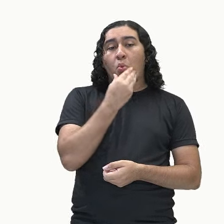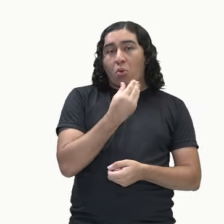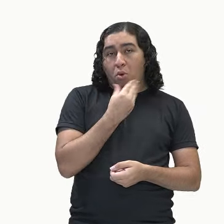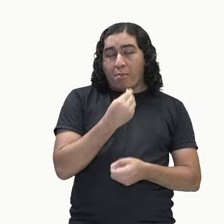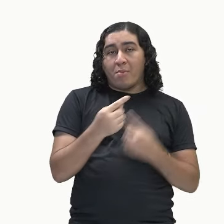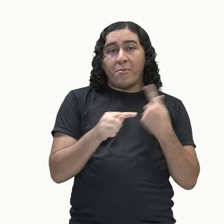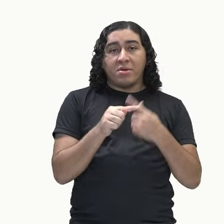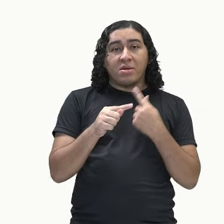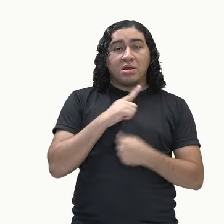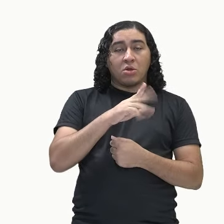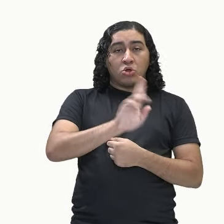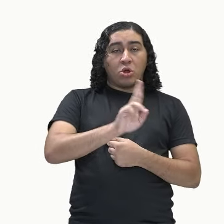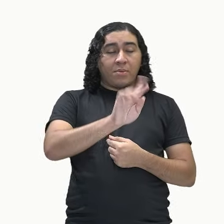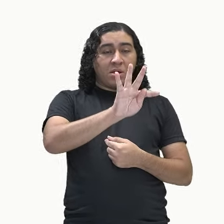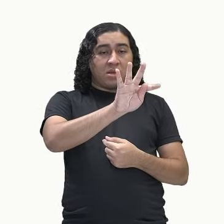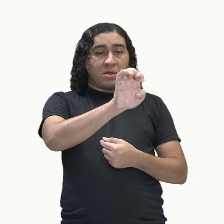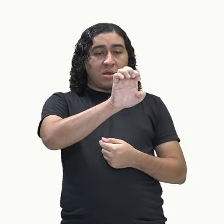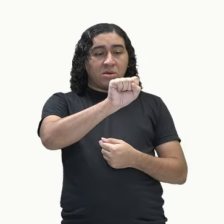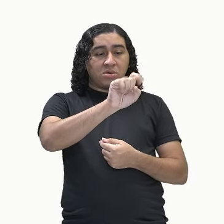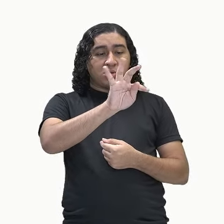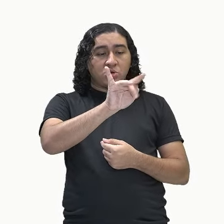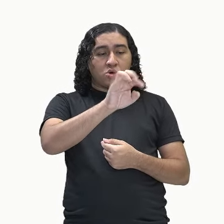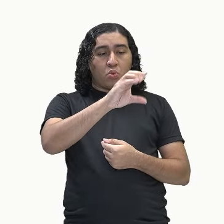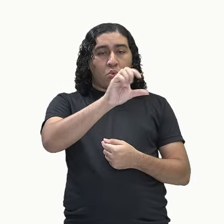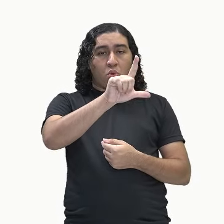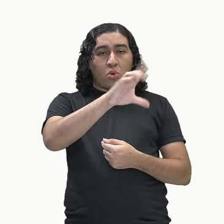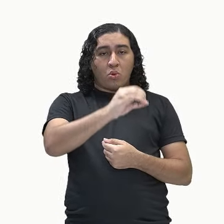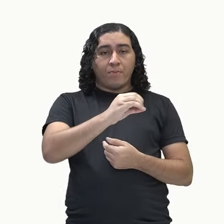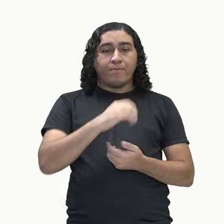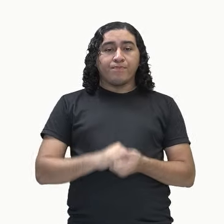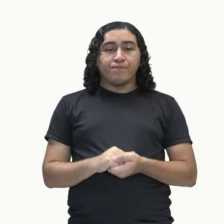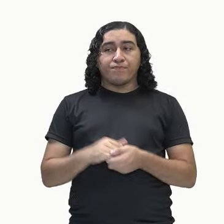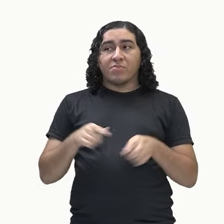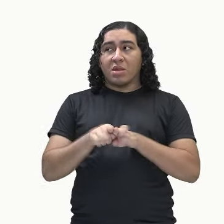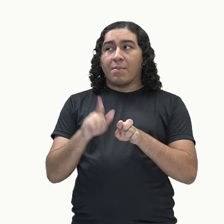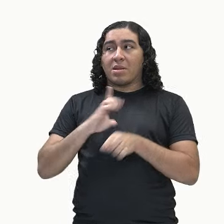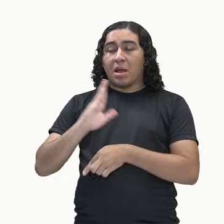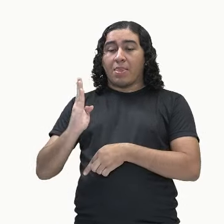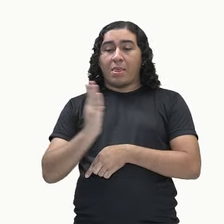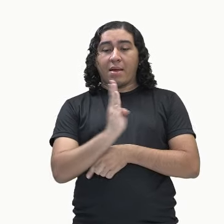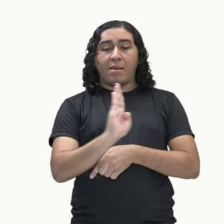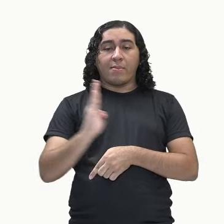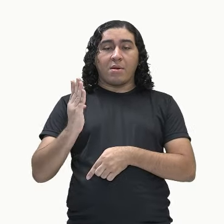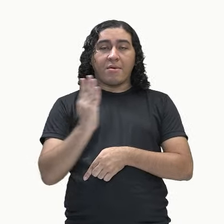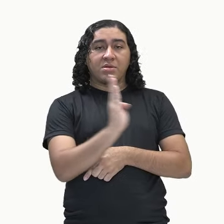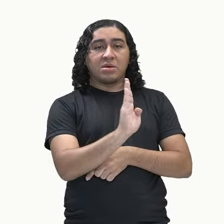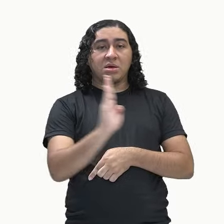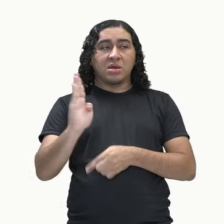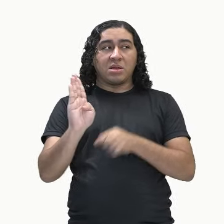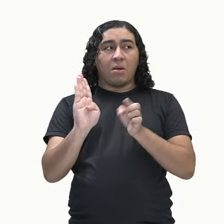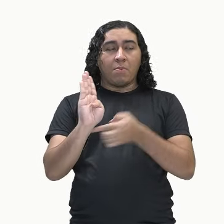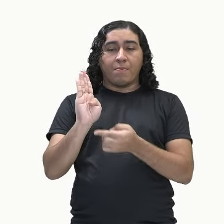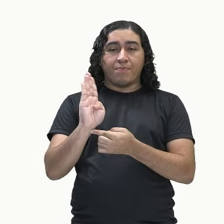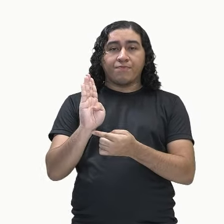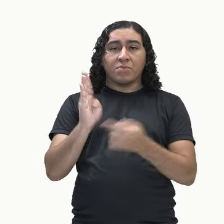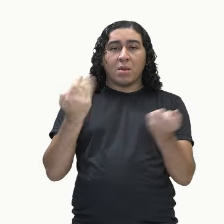nessa espécie. Ele vai apresentar as nadadeiras, nadadeira peitoral, que vai auxiliar o processo